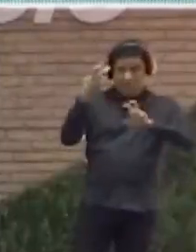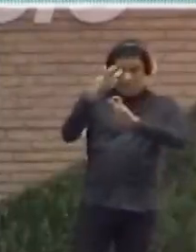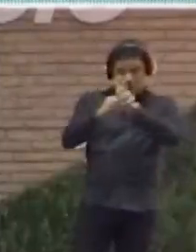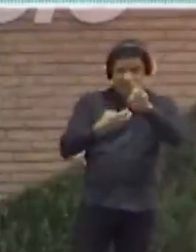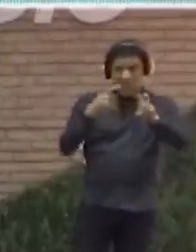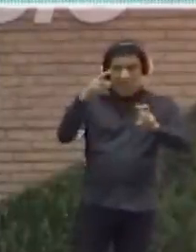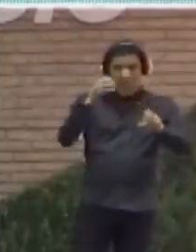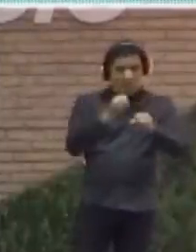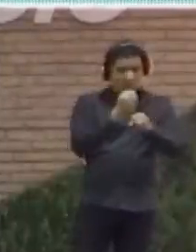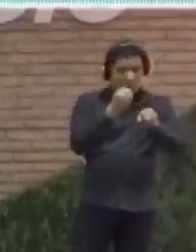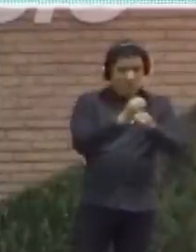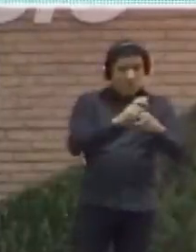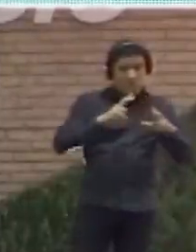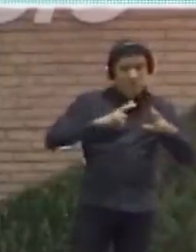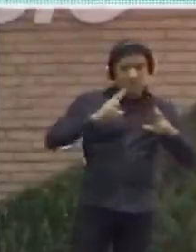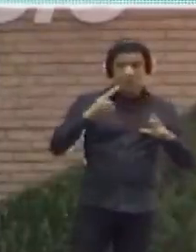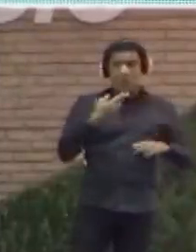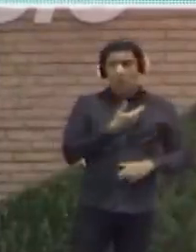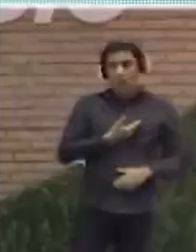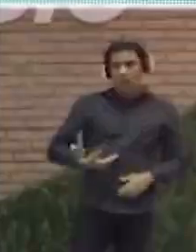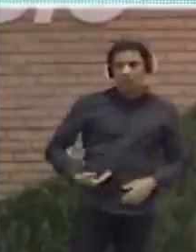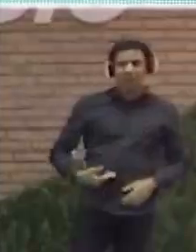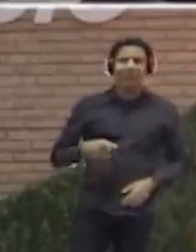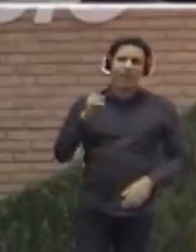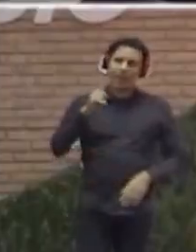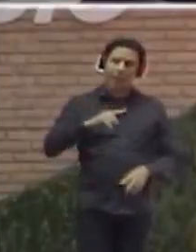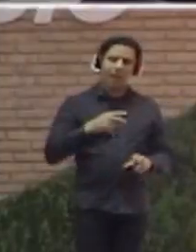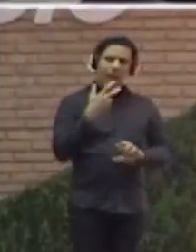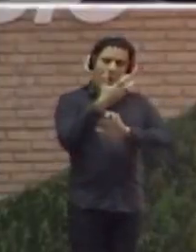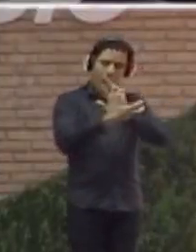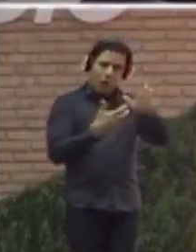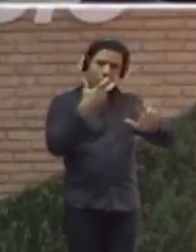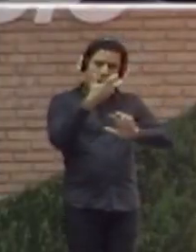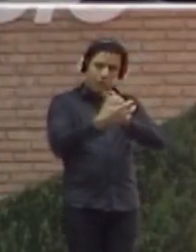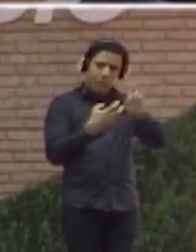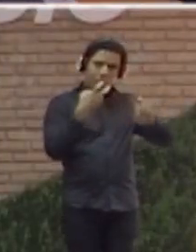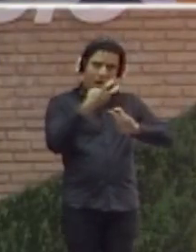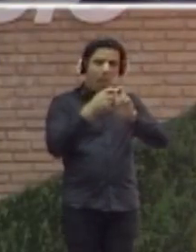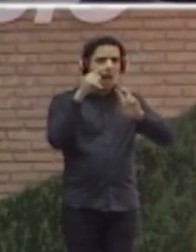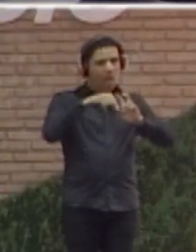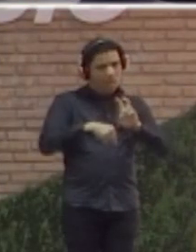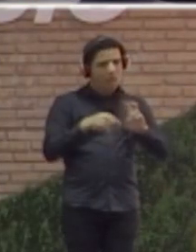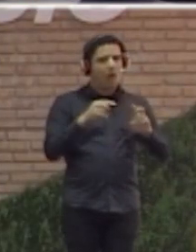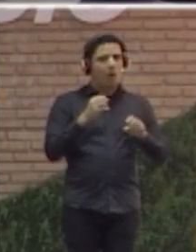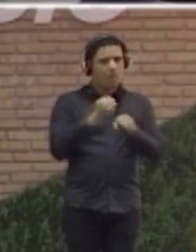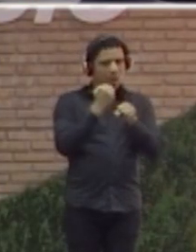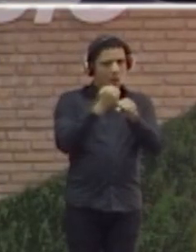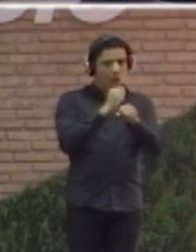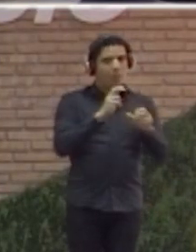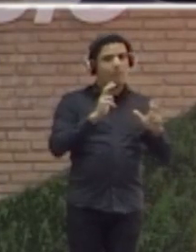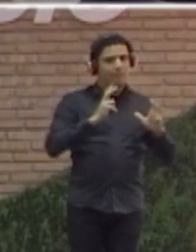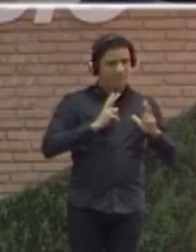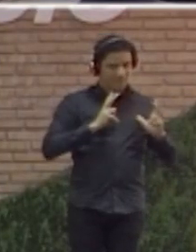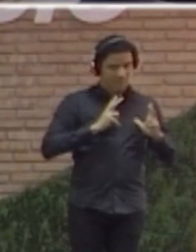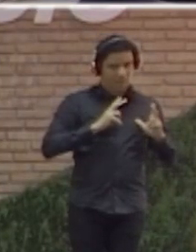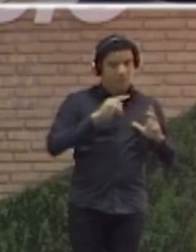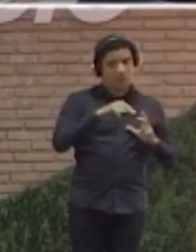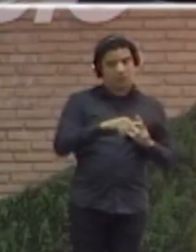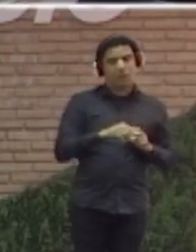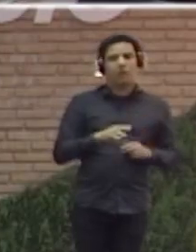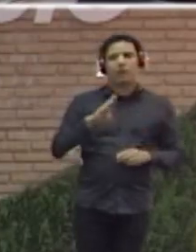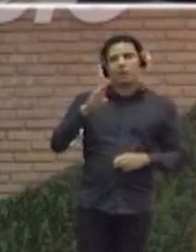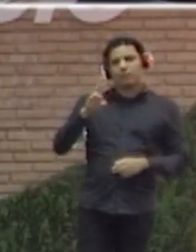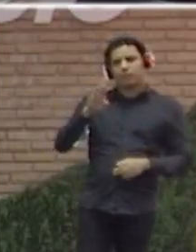ou pública? Ela é uma obra privada. Ela, quando foi construída, ela foi desenvolvida pela